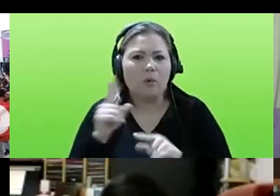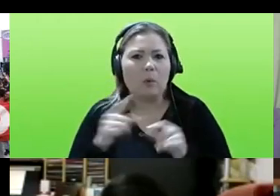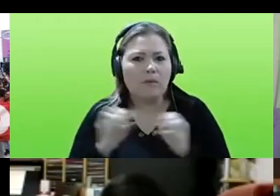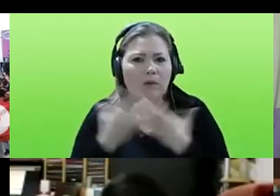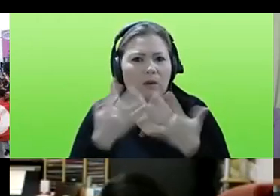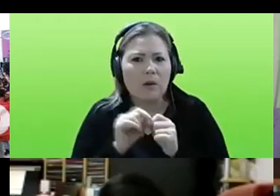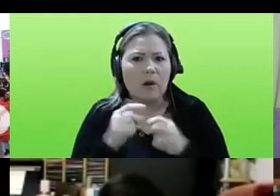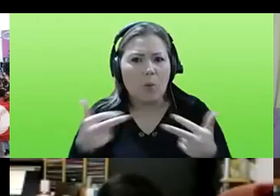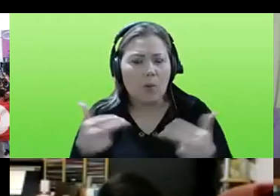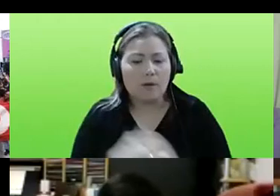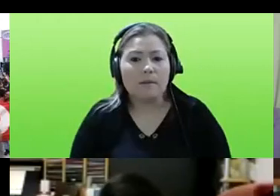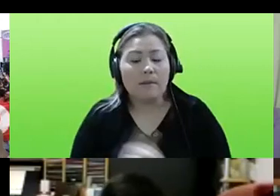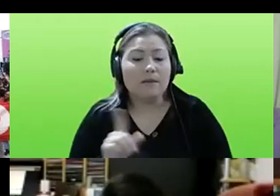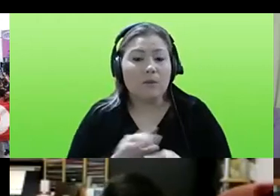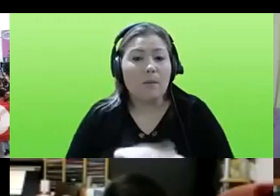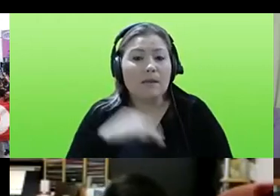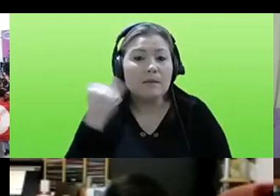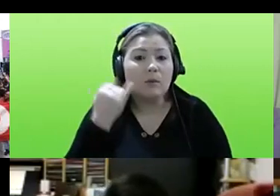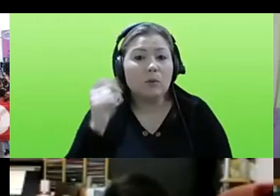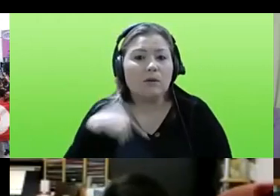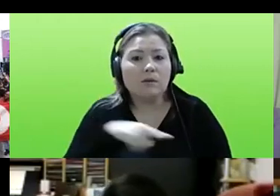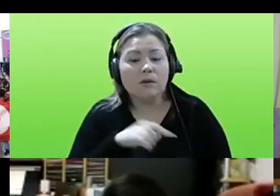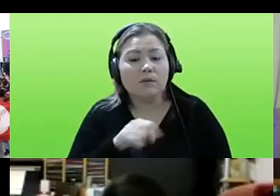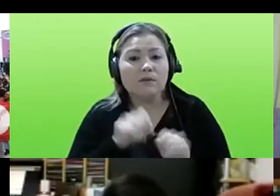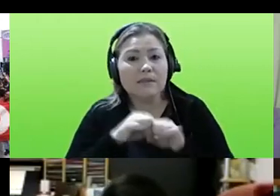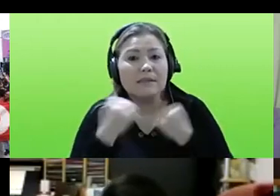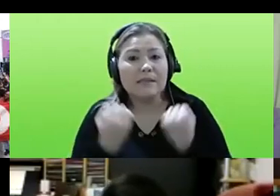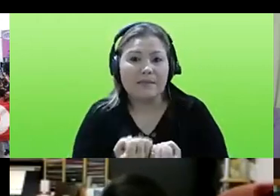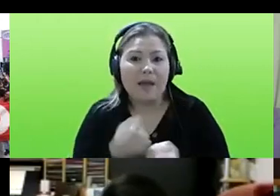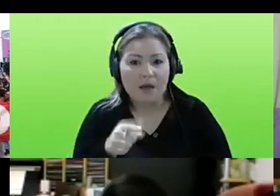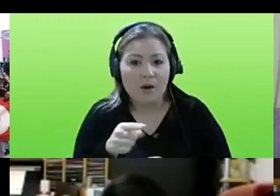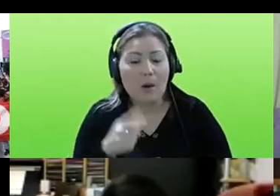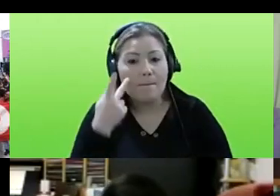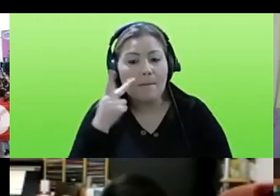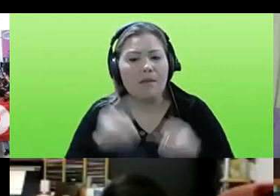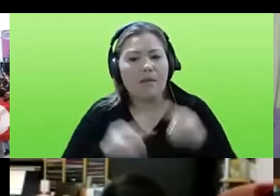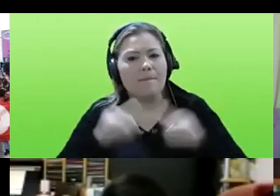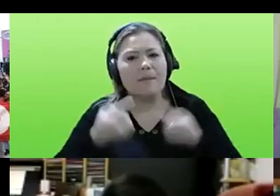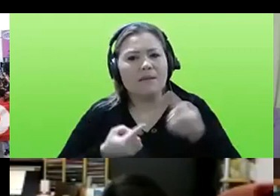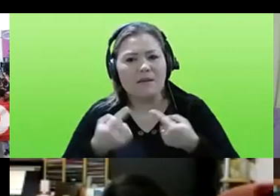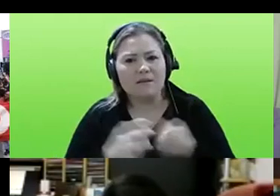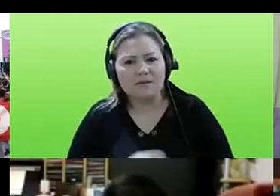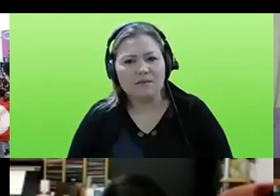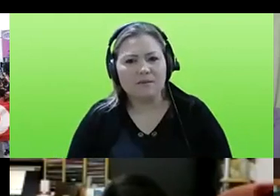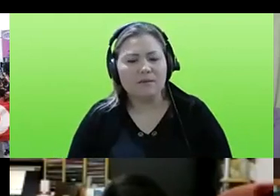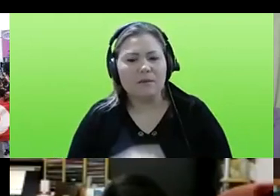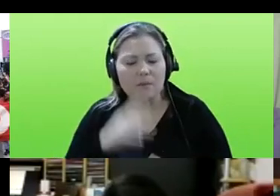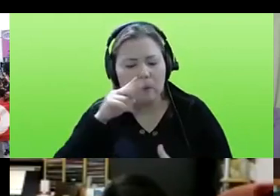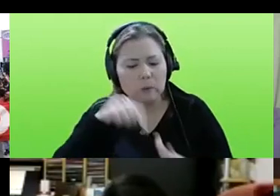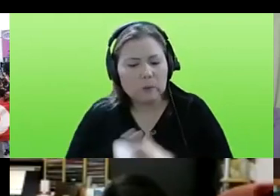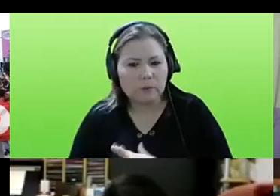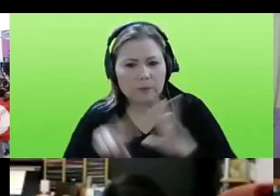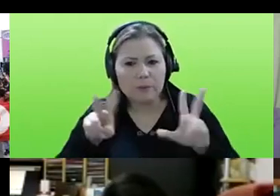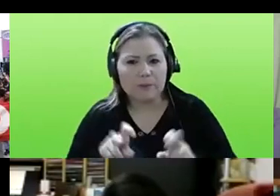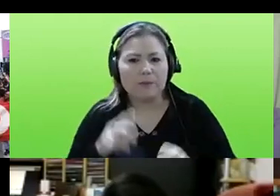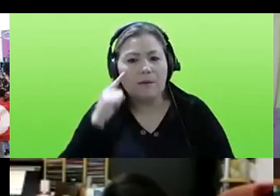Mas o mais importante é que a gente está fazendo esse seminário para debatermos em nível aprofundado as